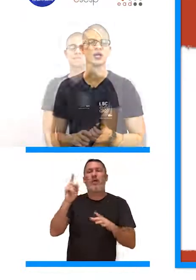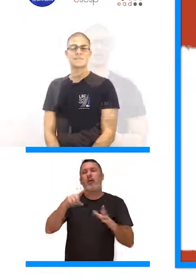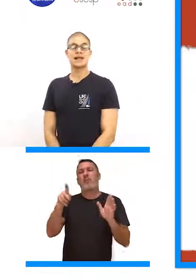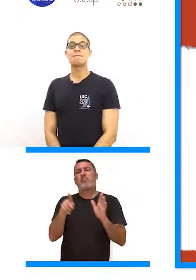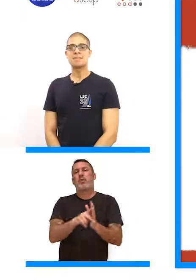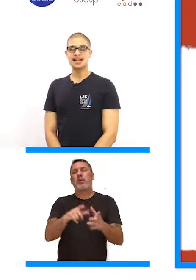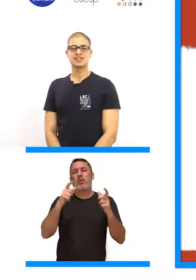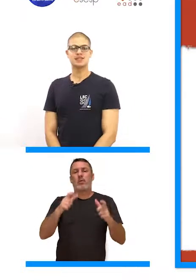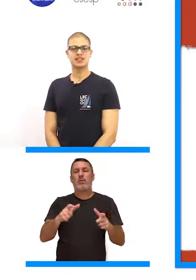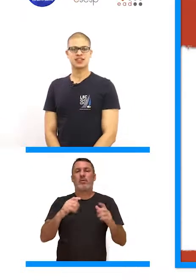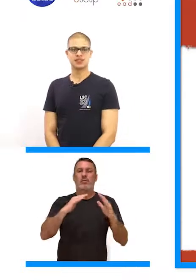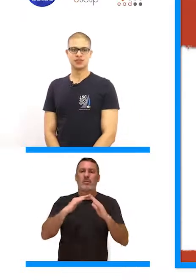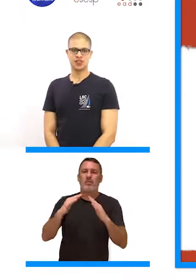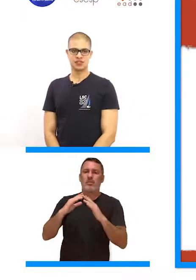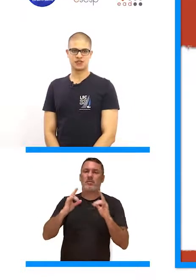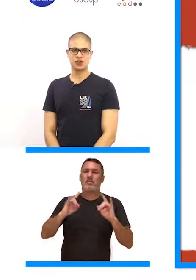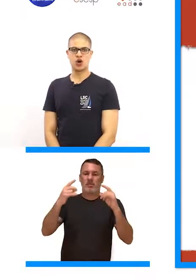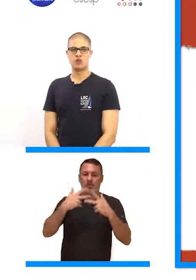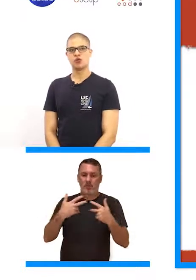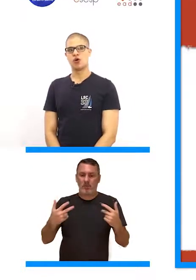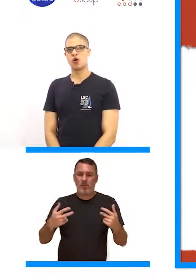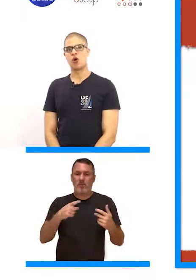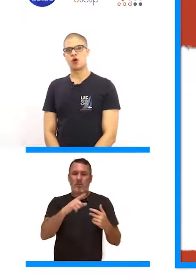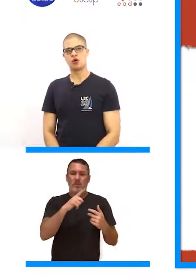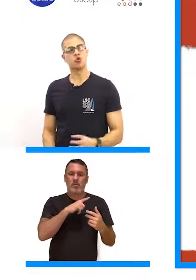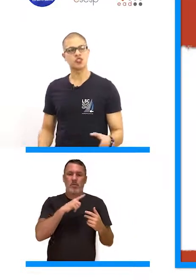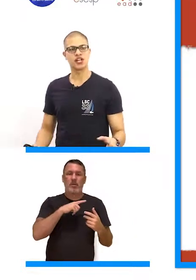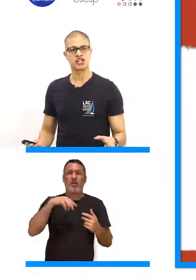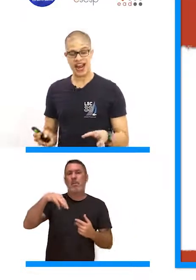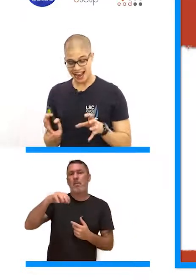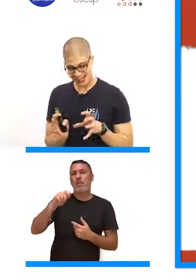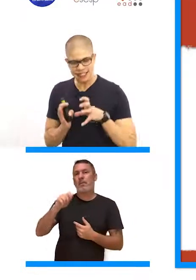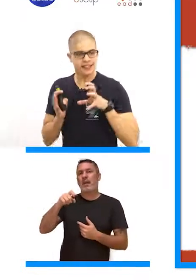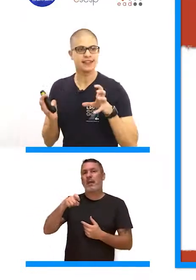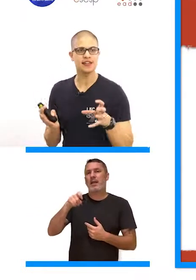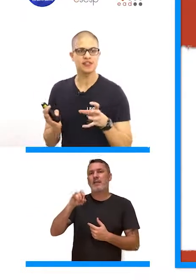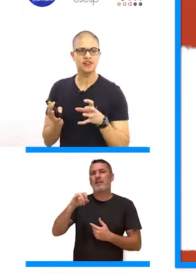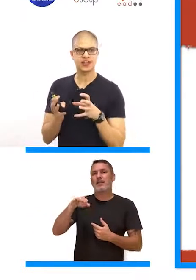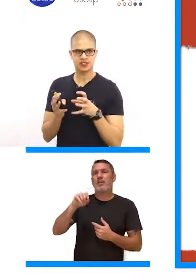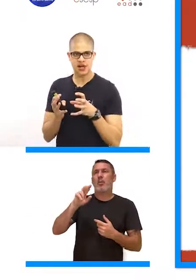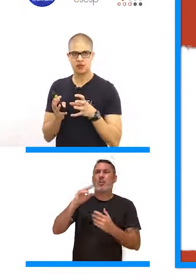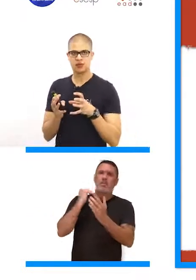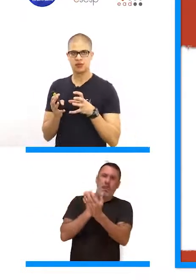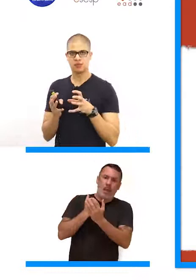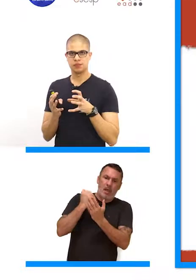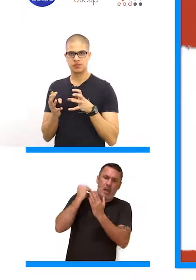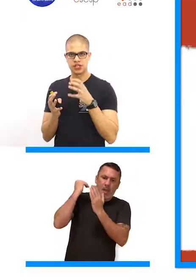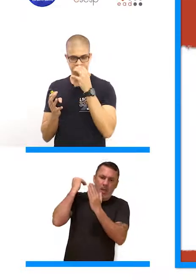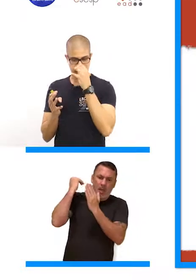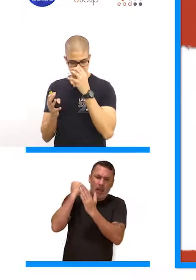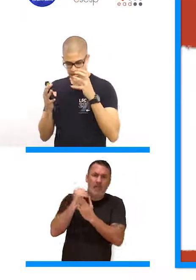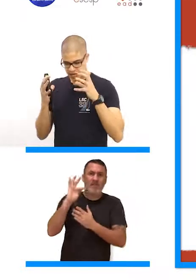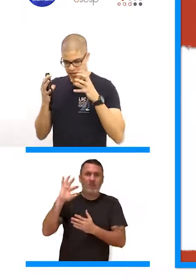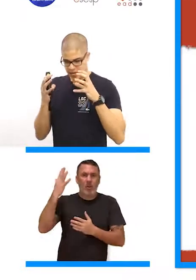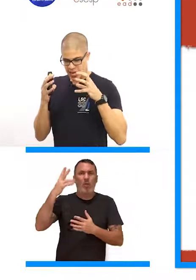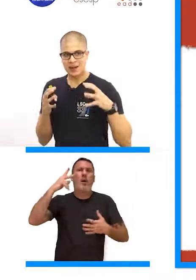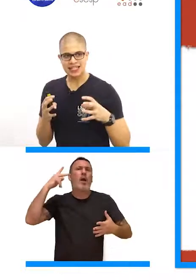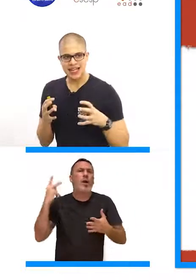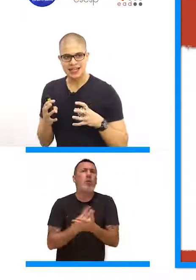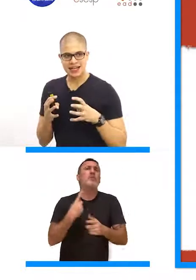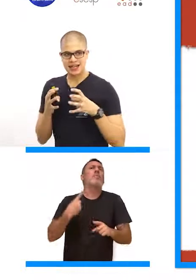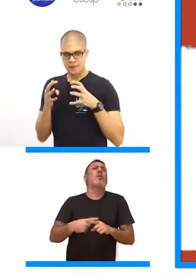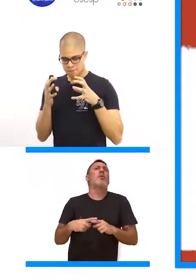urbanos. A maximização desse fenômeno ocorre, ou seja, a intensificação, meus queridos,